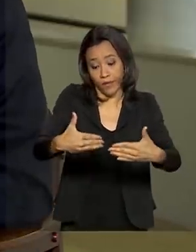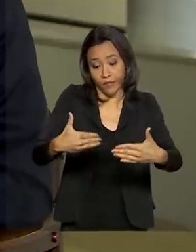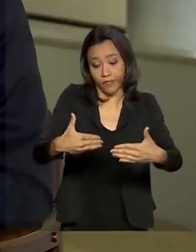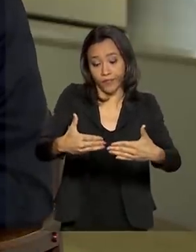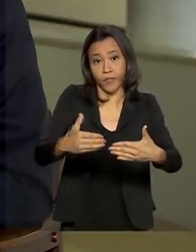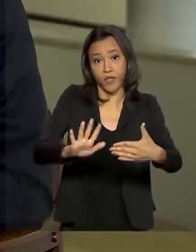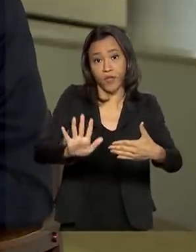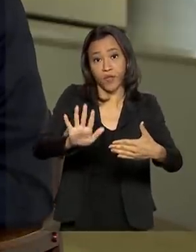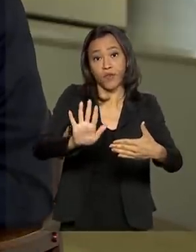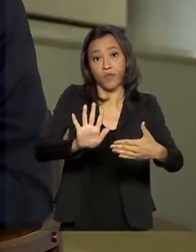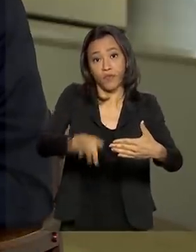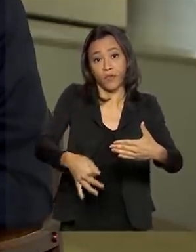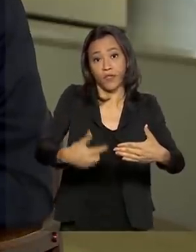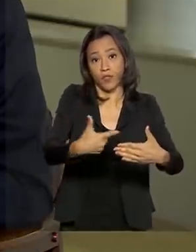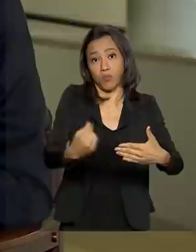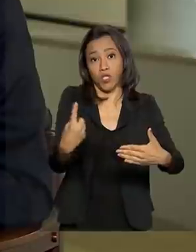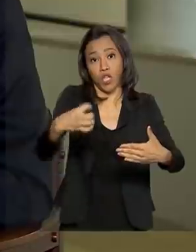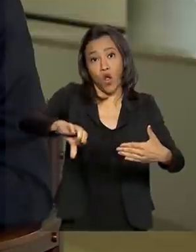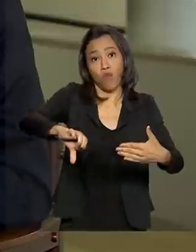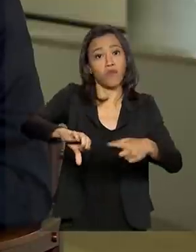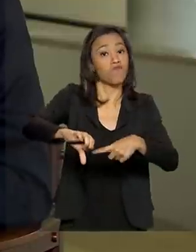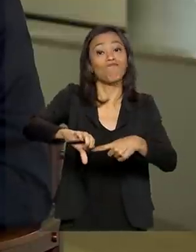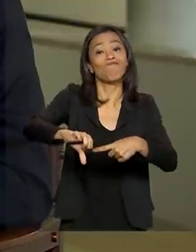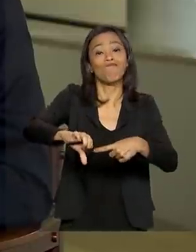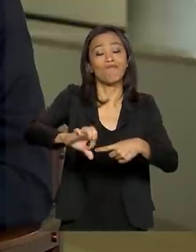de 2019 por uma